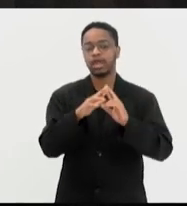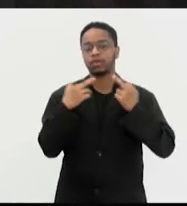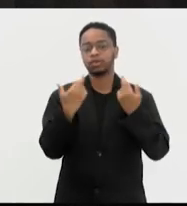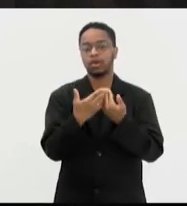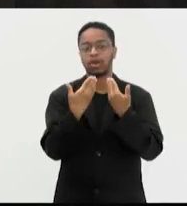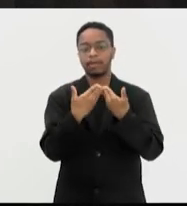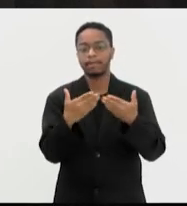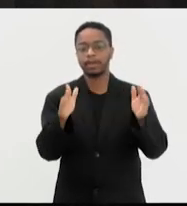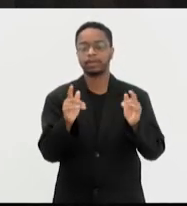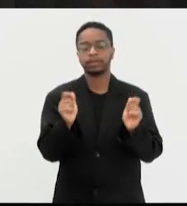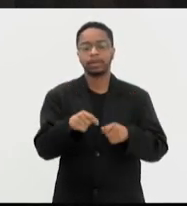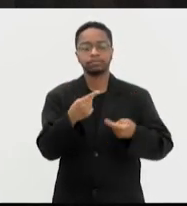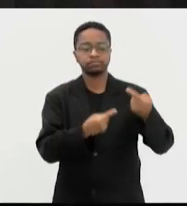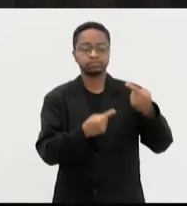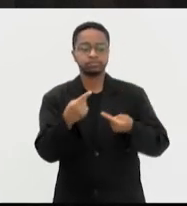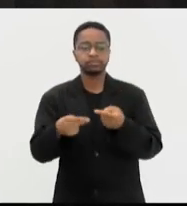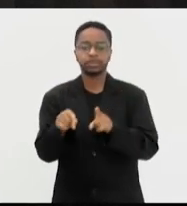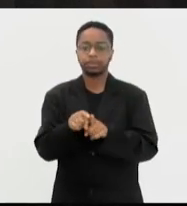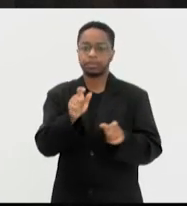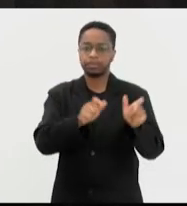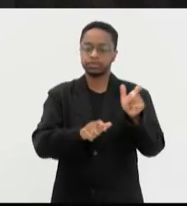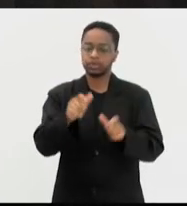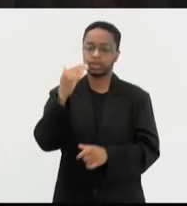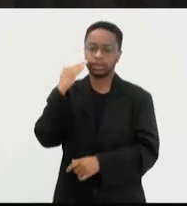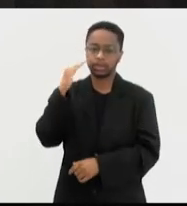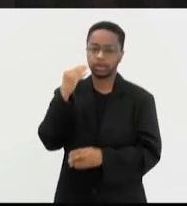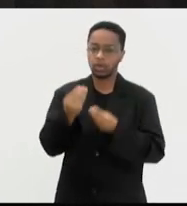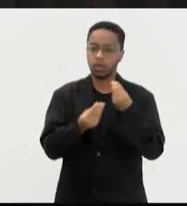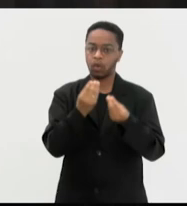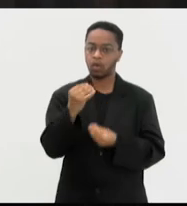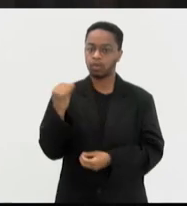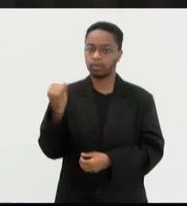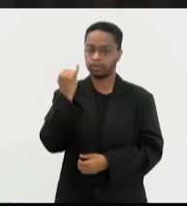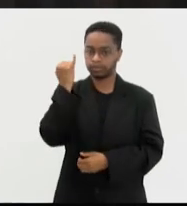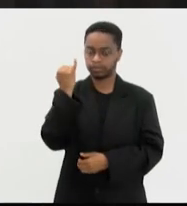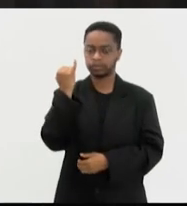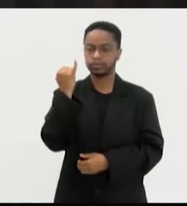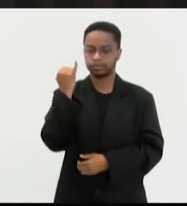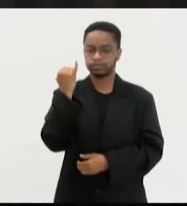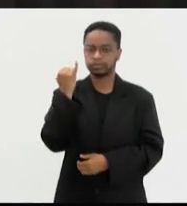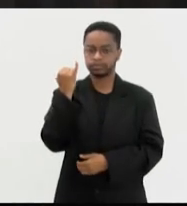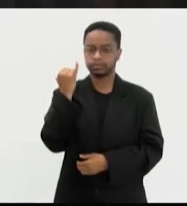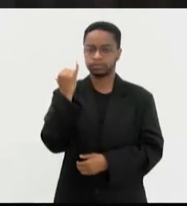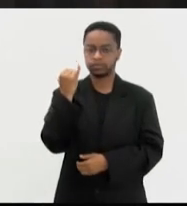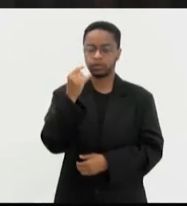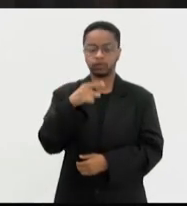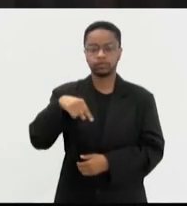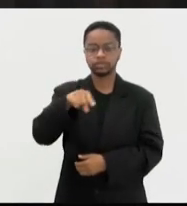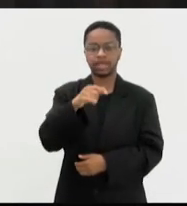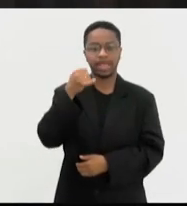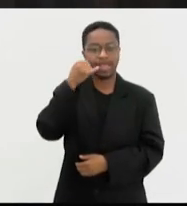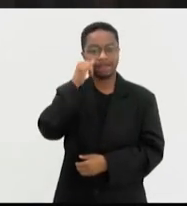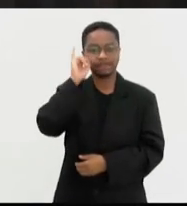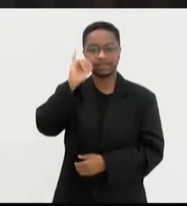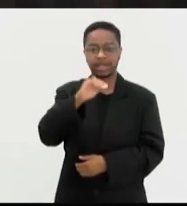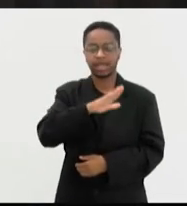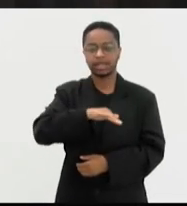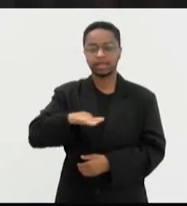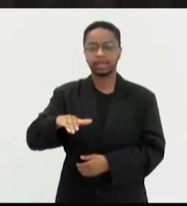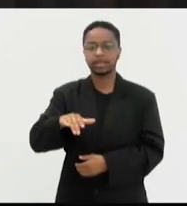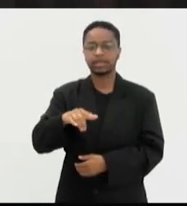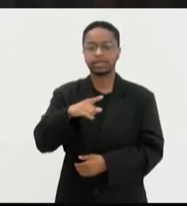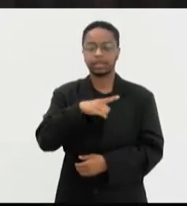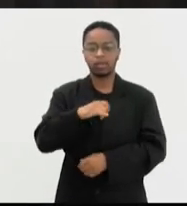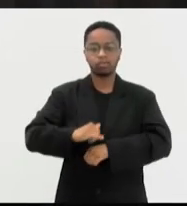para que as pessoas possam entender a o tamanho da dimensão tão importante que é e você evitar que uma criança tenha